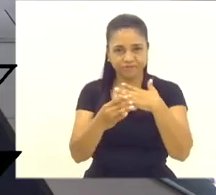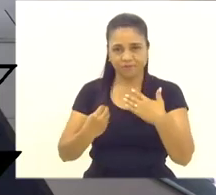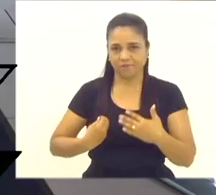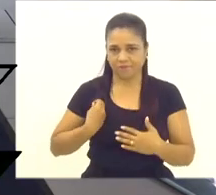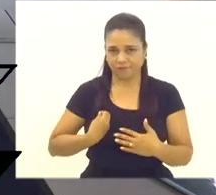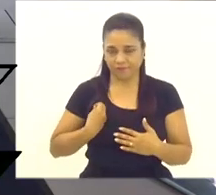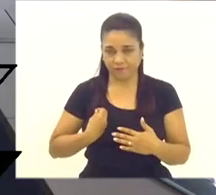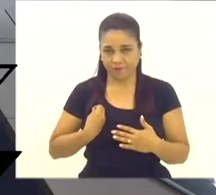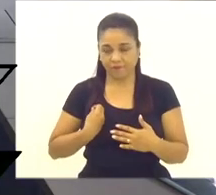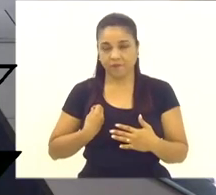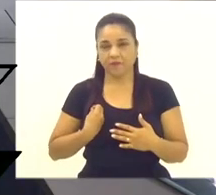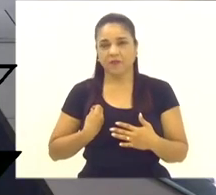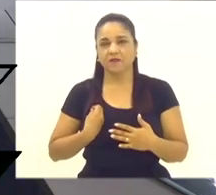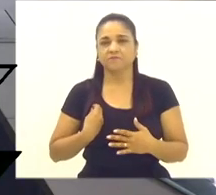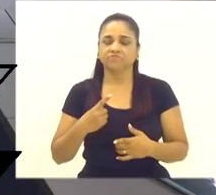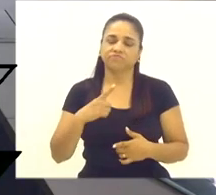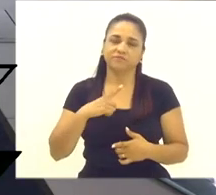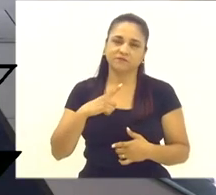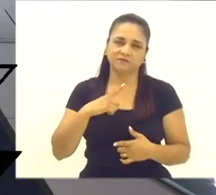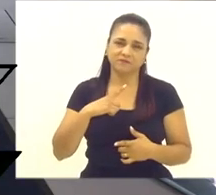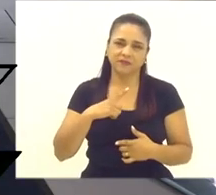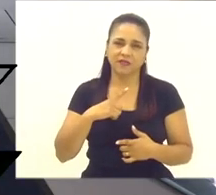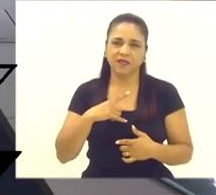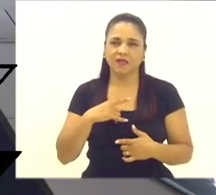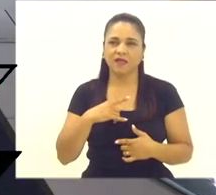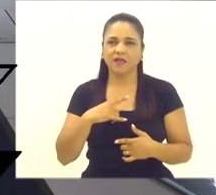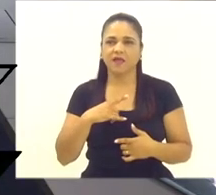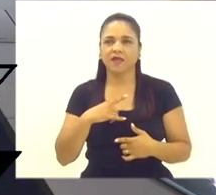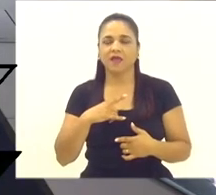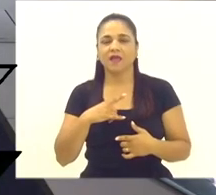você tem aí né